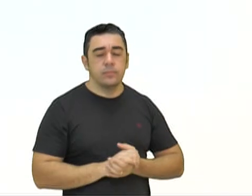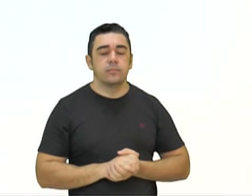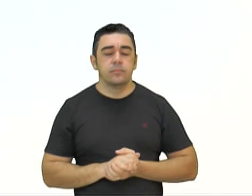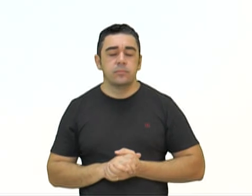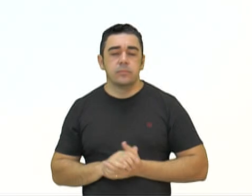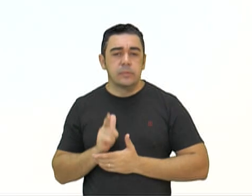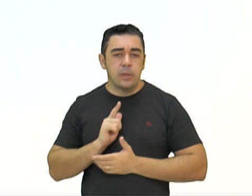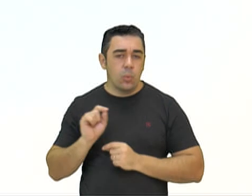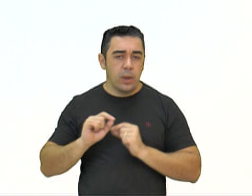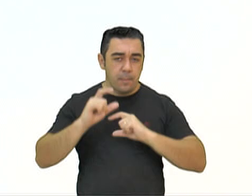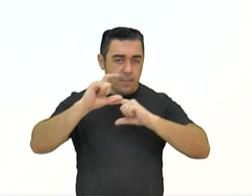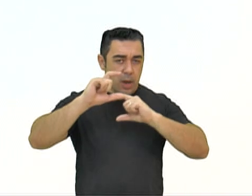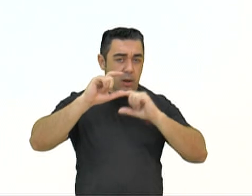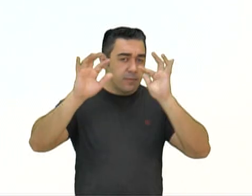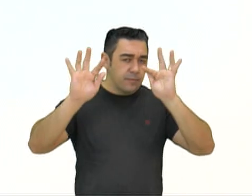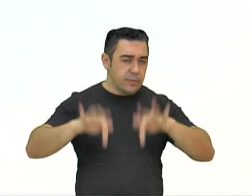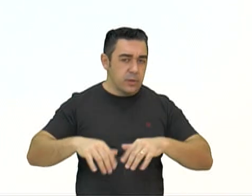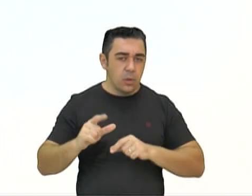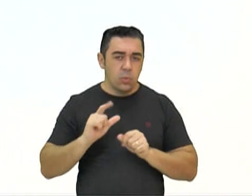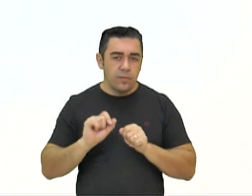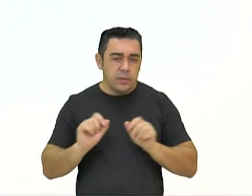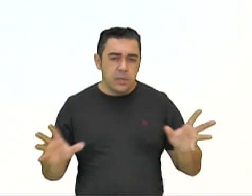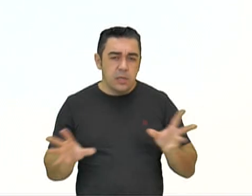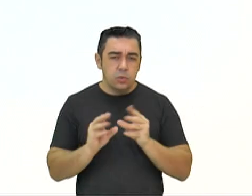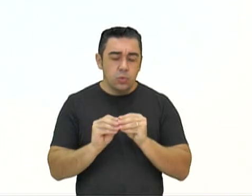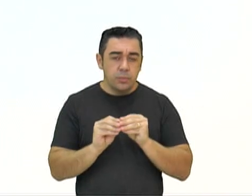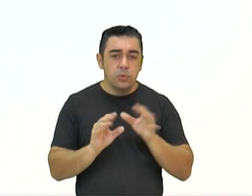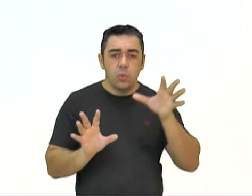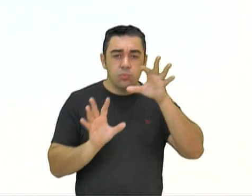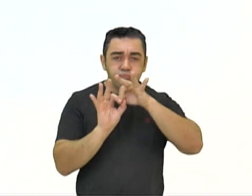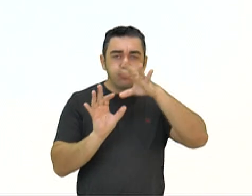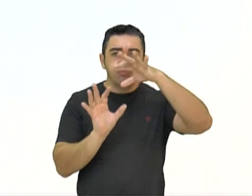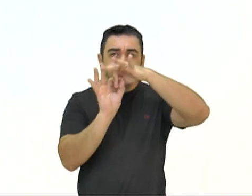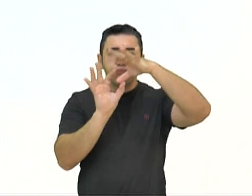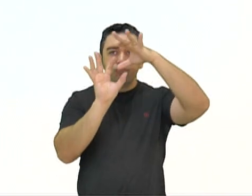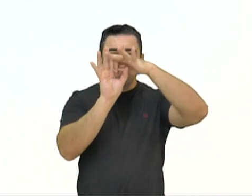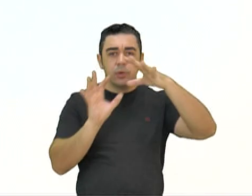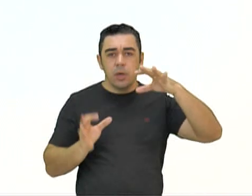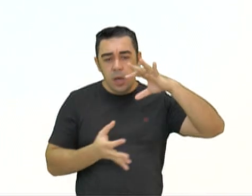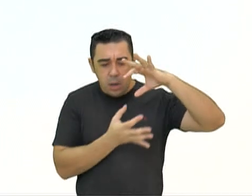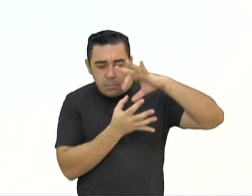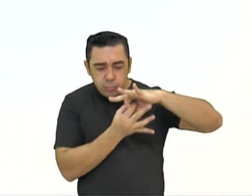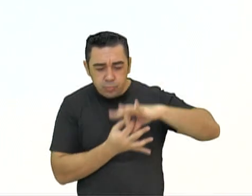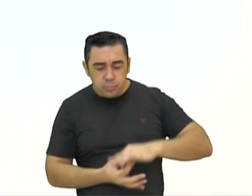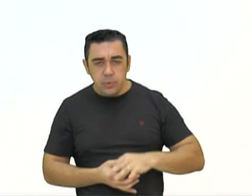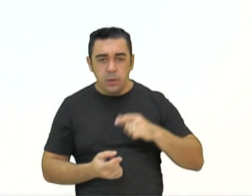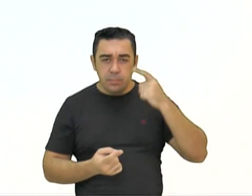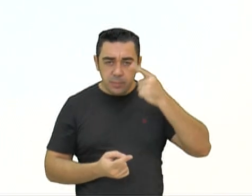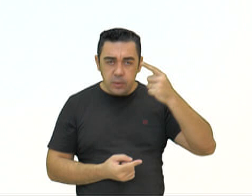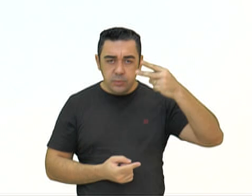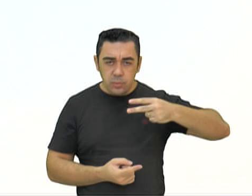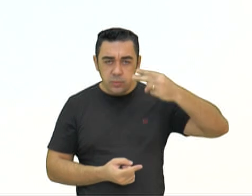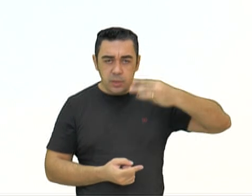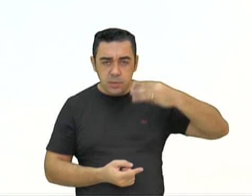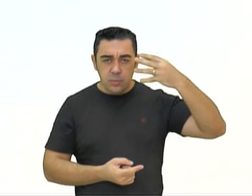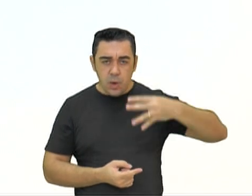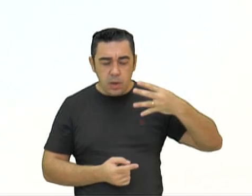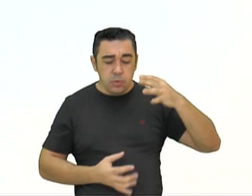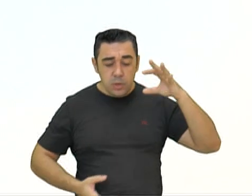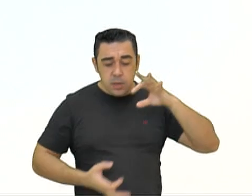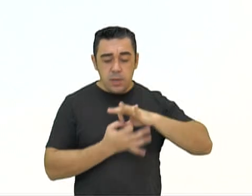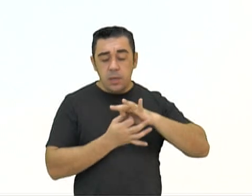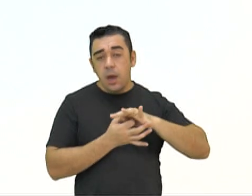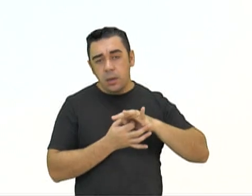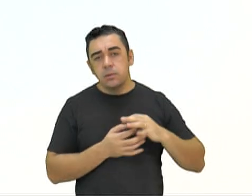final, resumindo e ligando todas essas ideias que você trouxe, né? Desde a apresentação do conto, né, o resuminho que